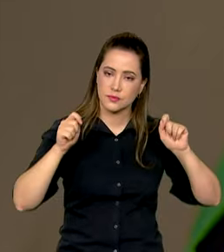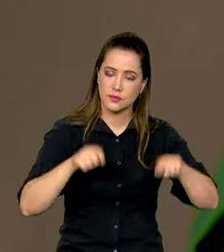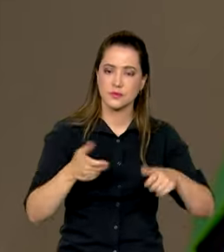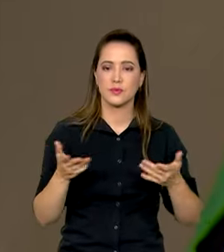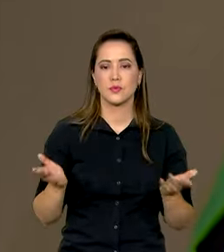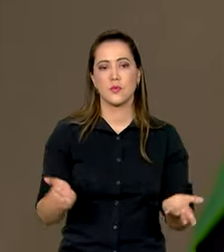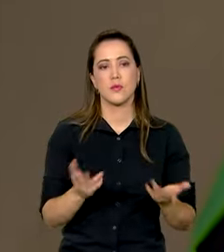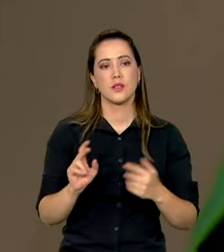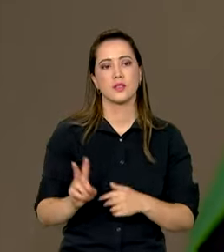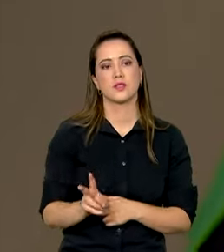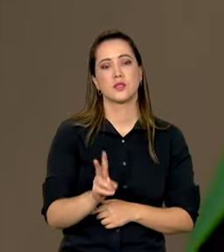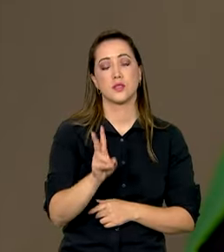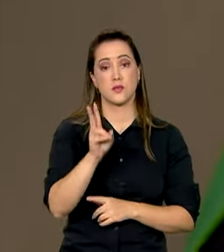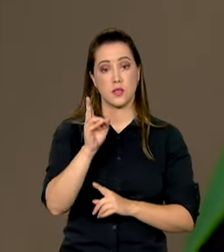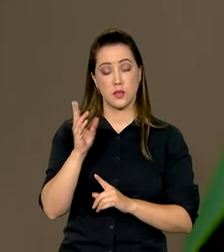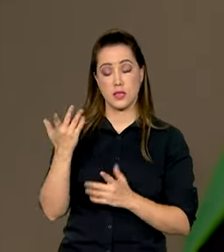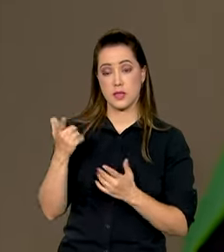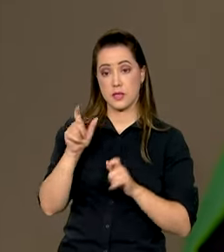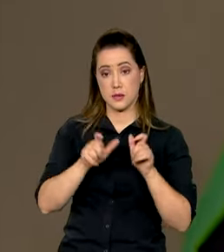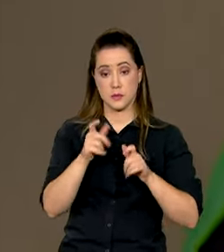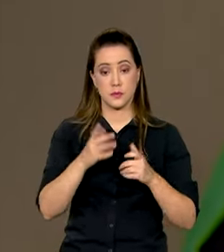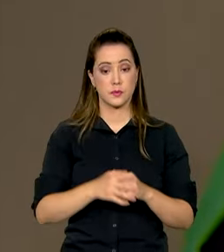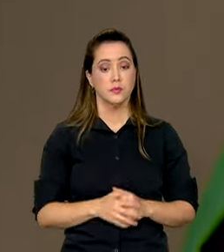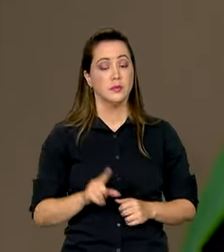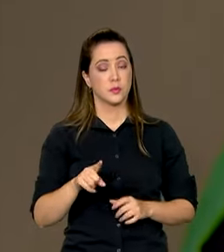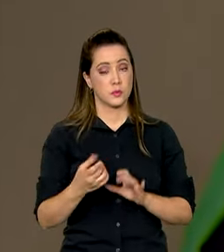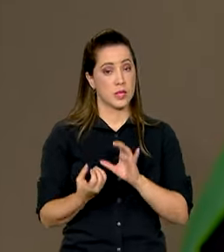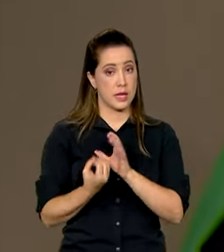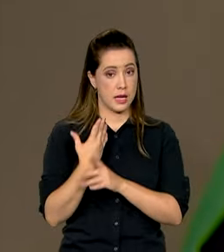vulneráveis. Destaco também a criação do comitê,